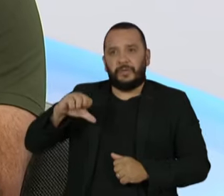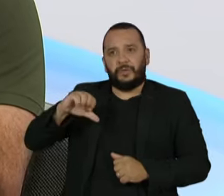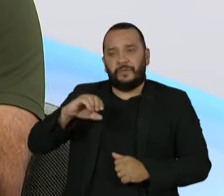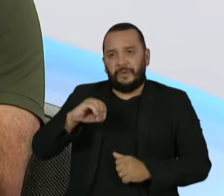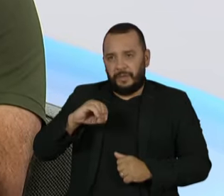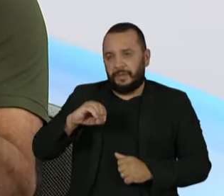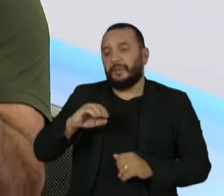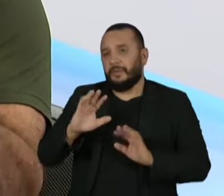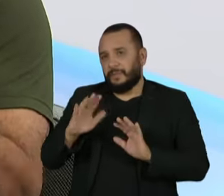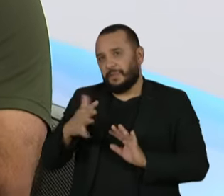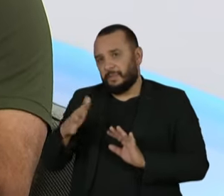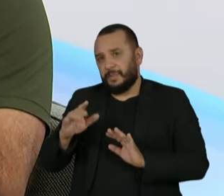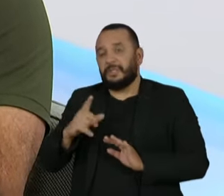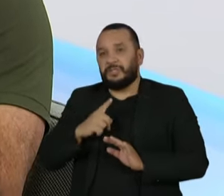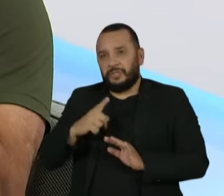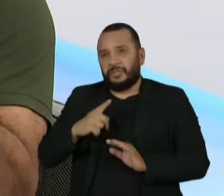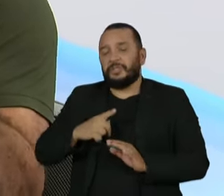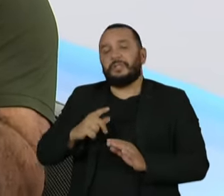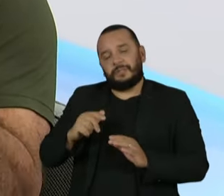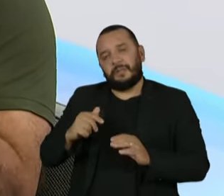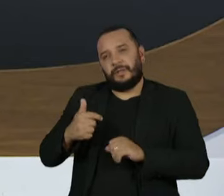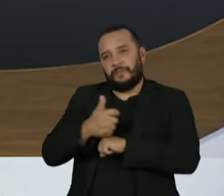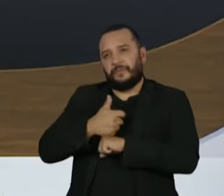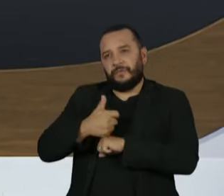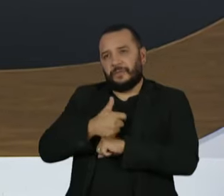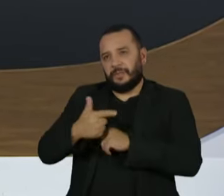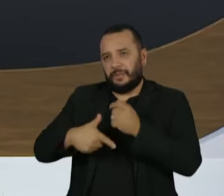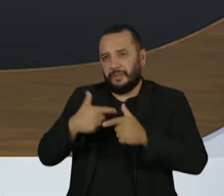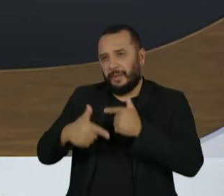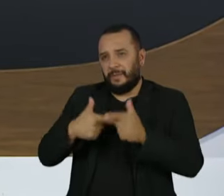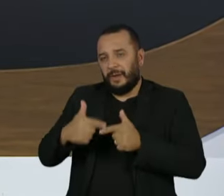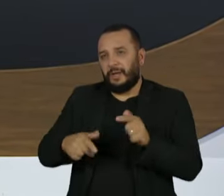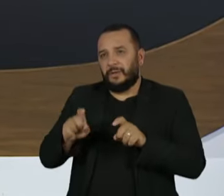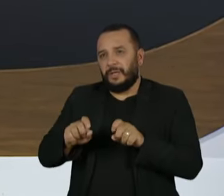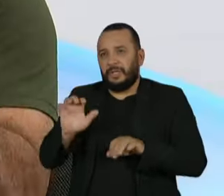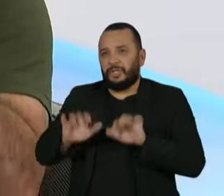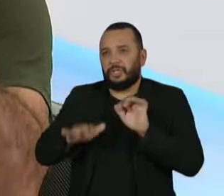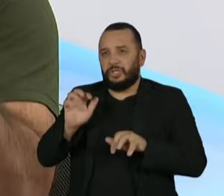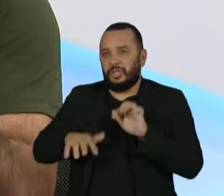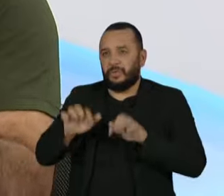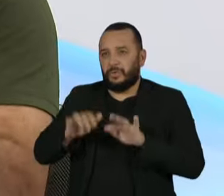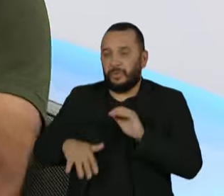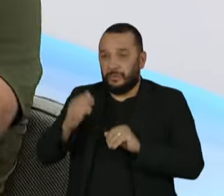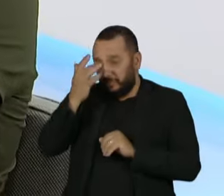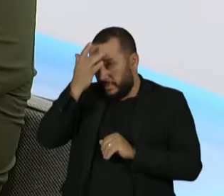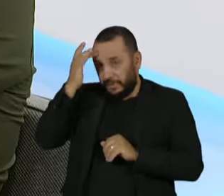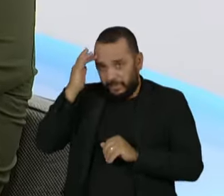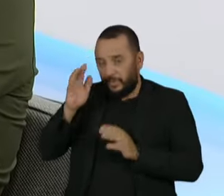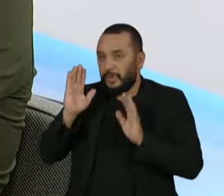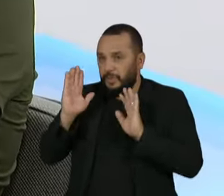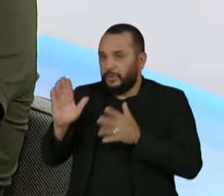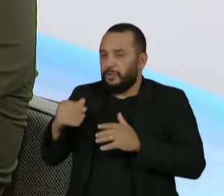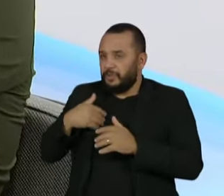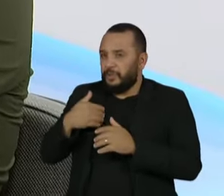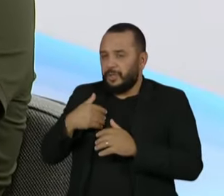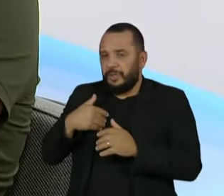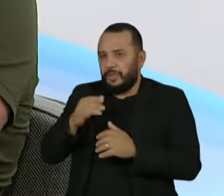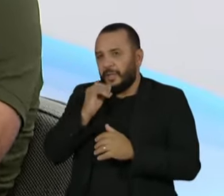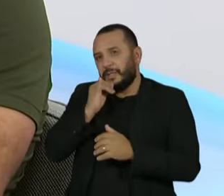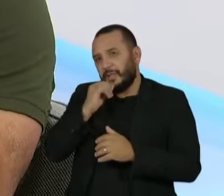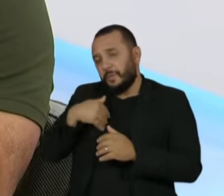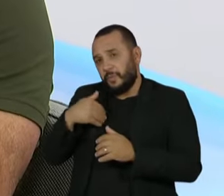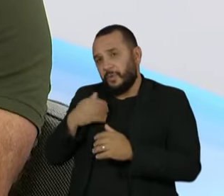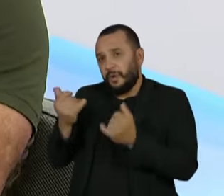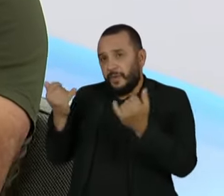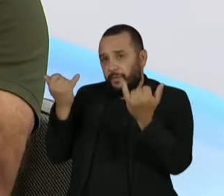tinha uma profissão chamada digitador acho que a gente ainda lembra disso pessoas que entravam dados correspondentes a transações de